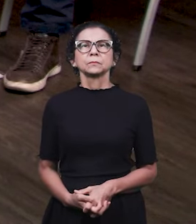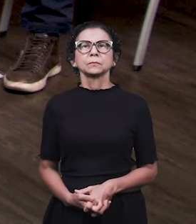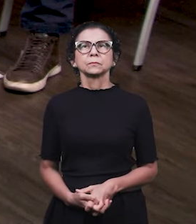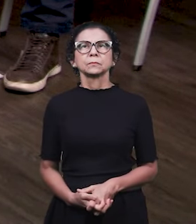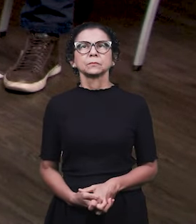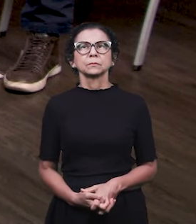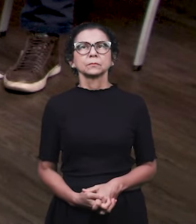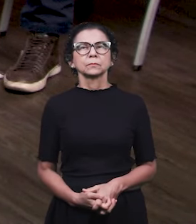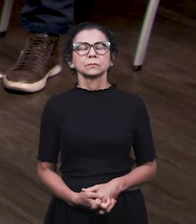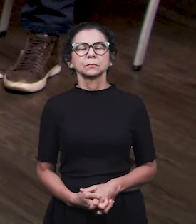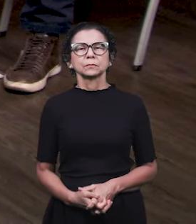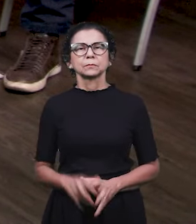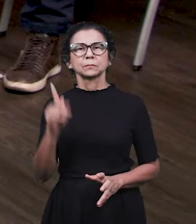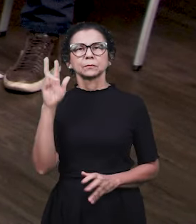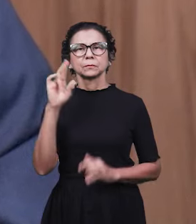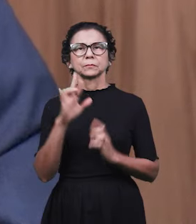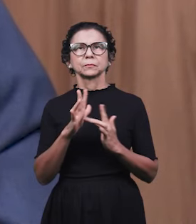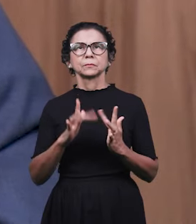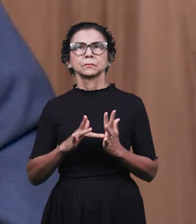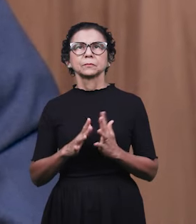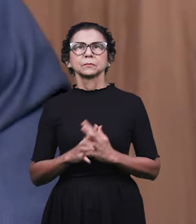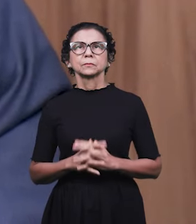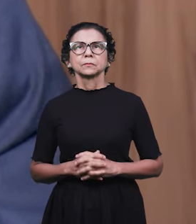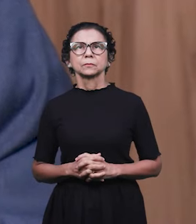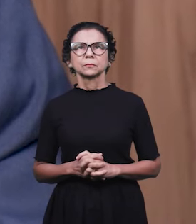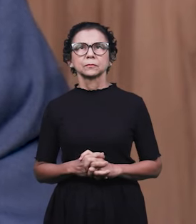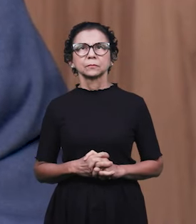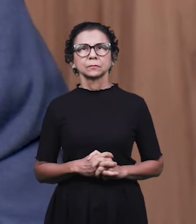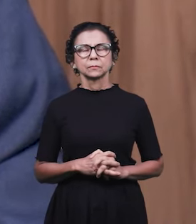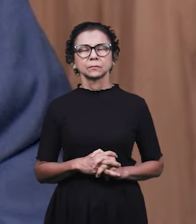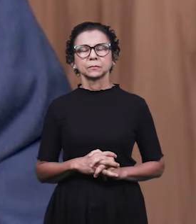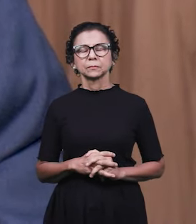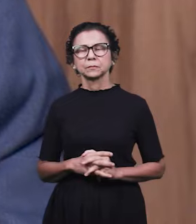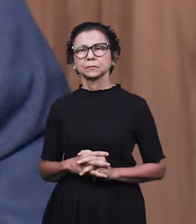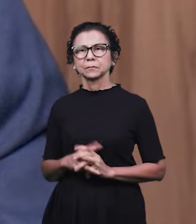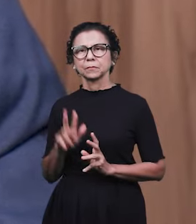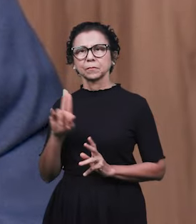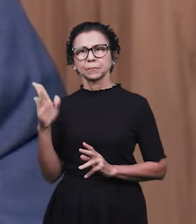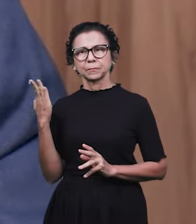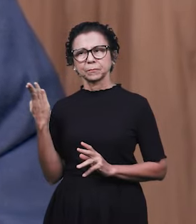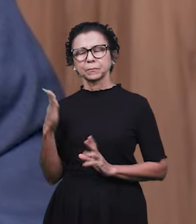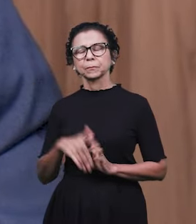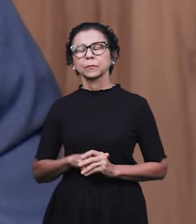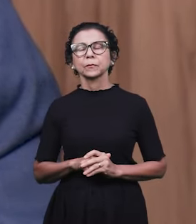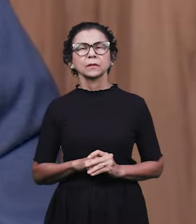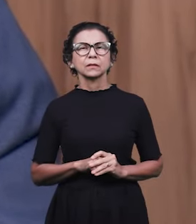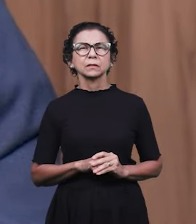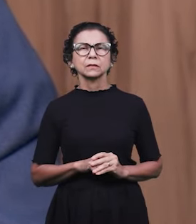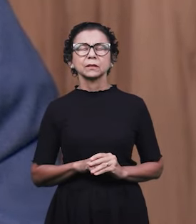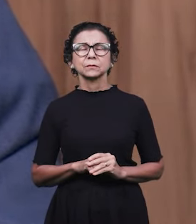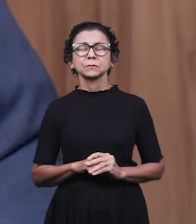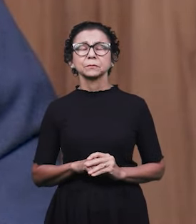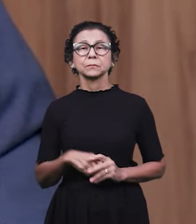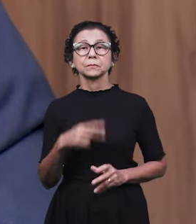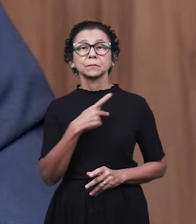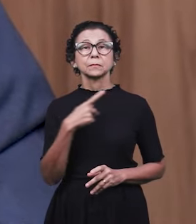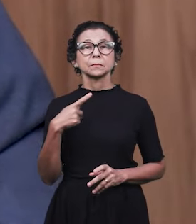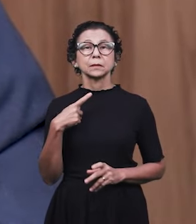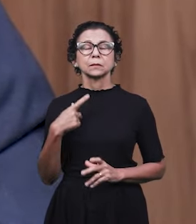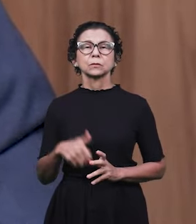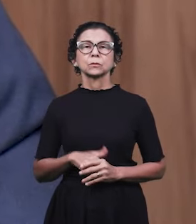Pai do Senhor Jesus, irmão. Eu me chamo Helber, estou pastor na